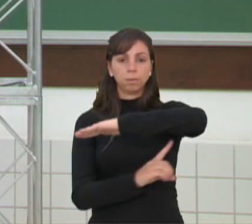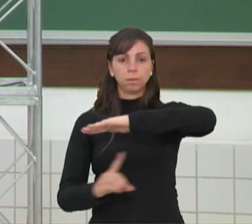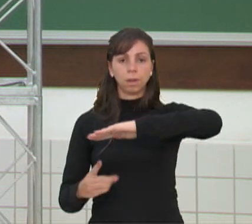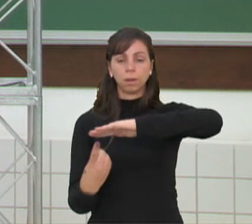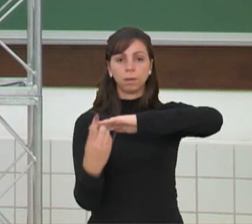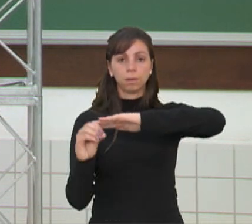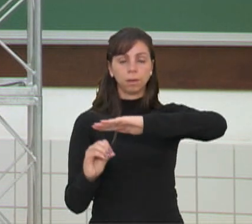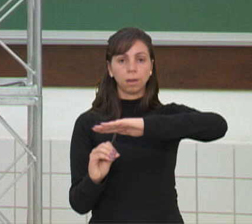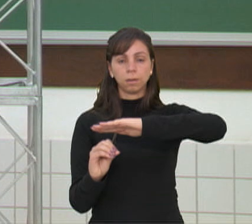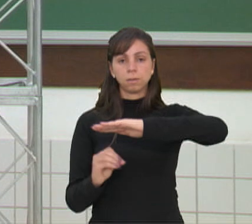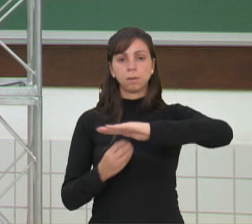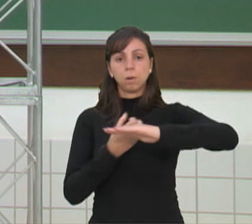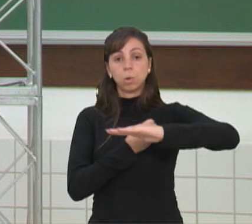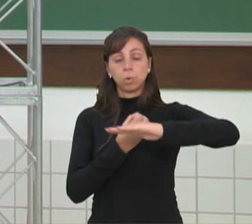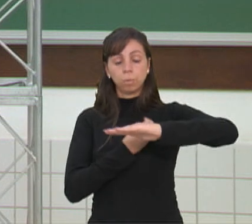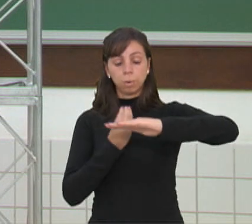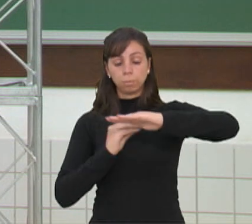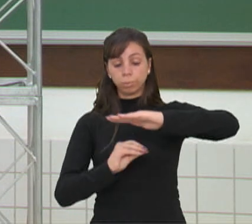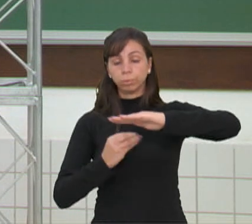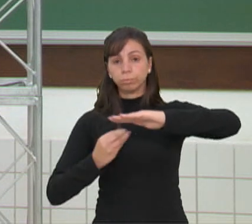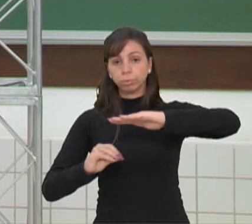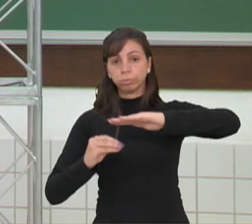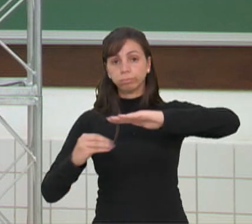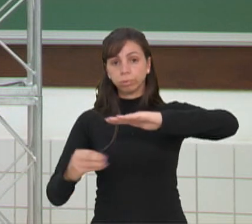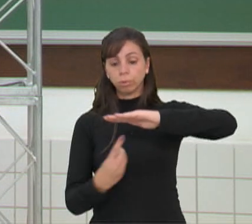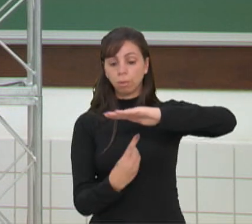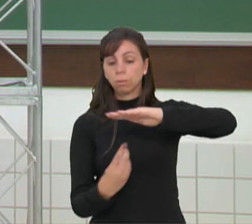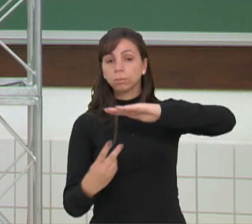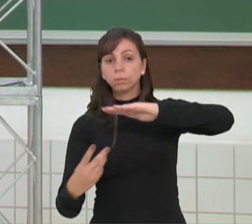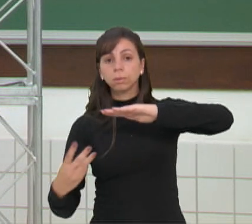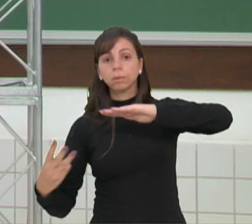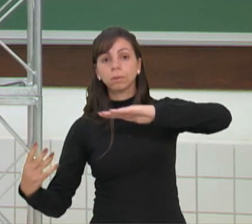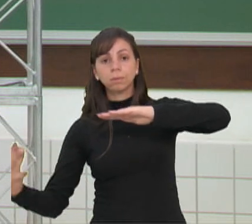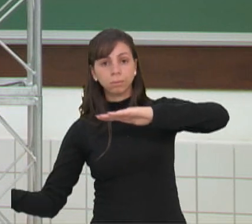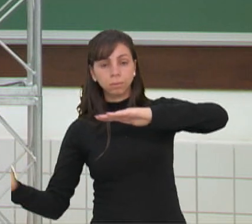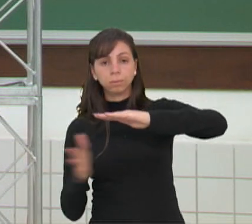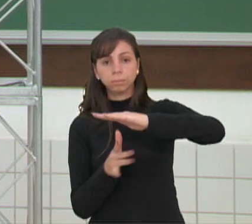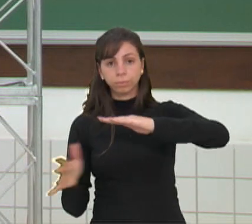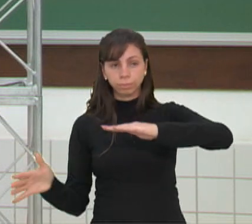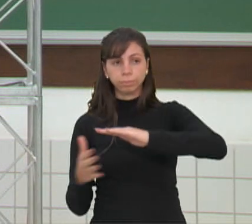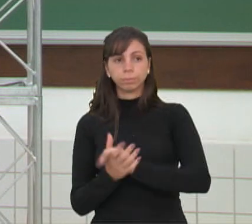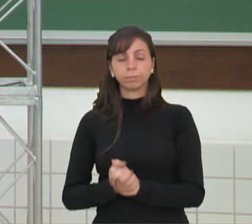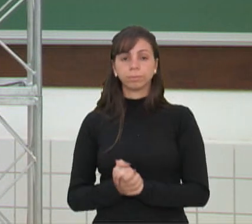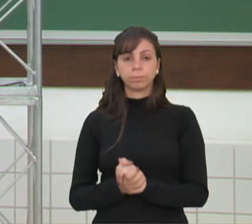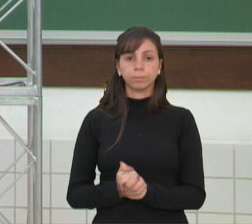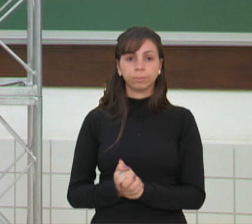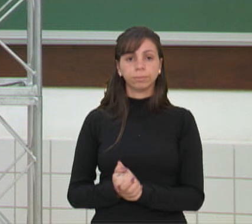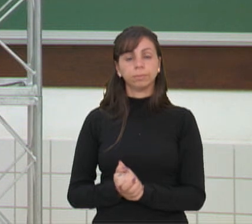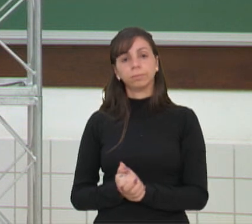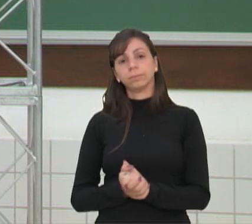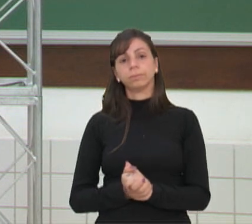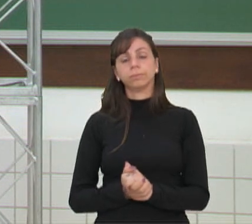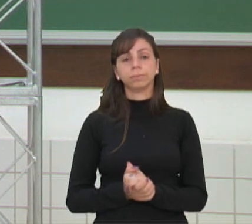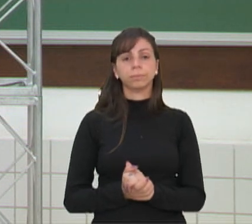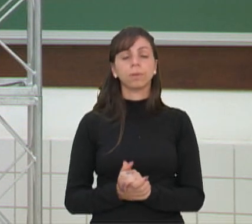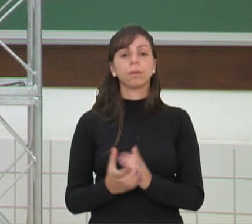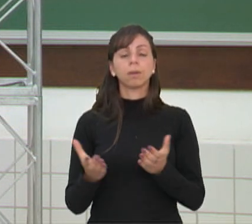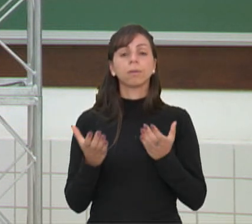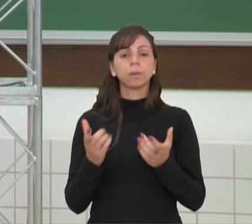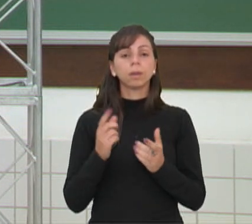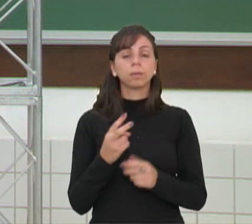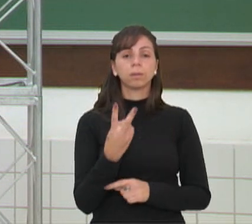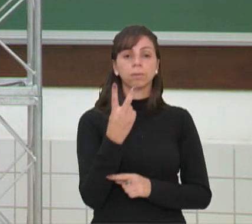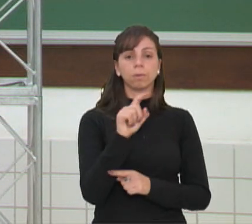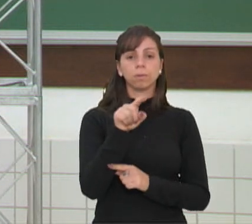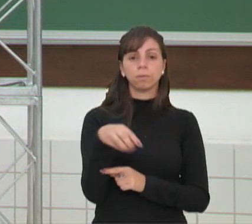for uma casa, 100 se for duas casas, 1000 se for três casas e assim por diante, tá? O nosso exercício está aqui. Quero transformar o 2,4